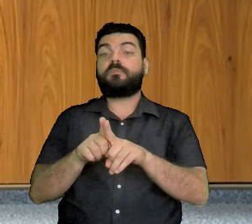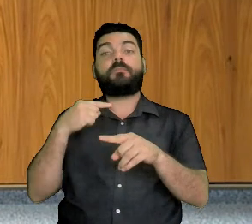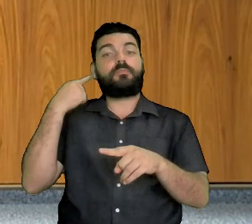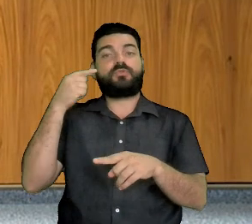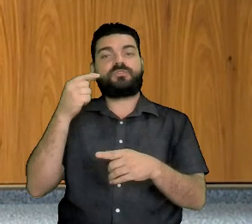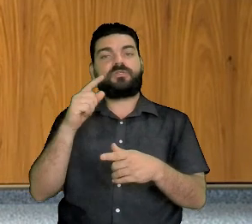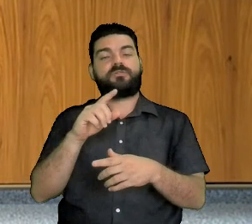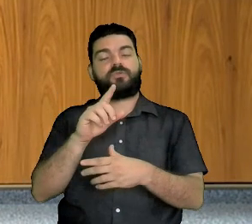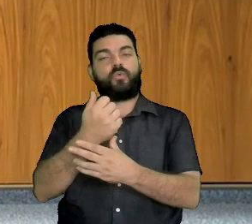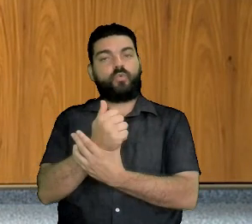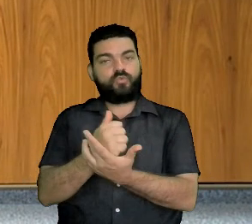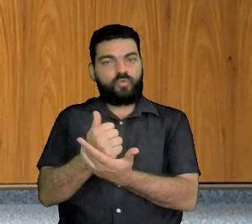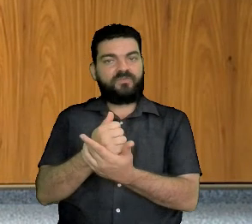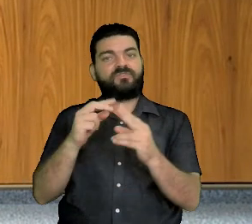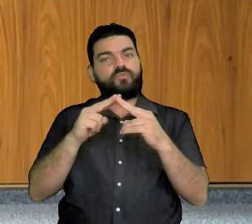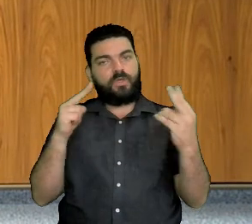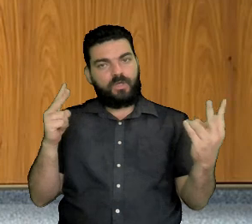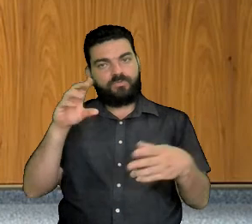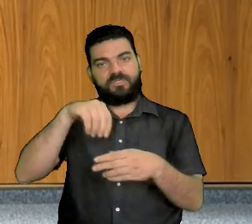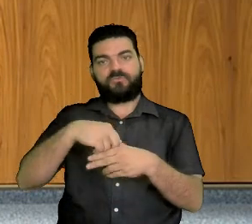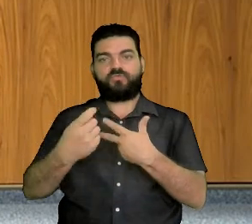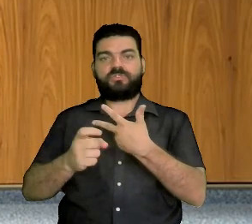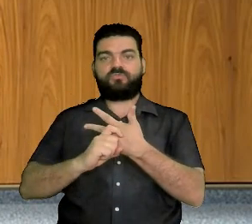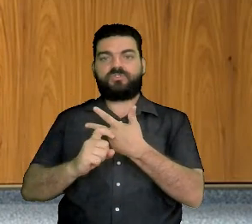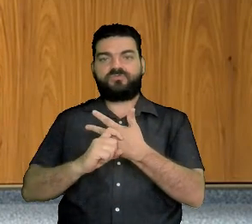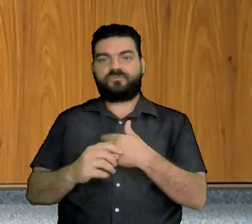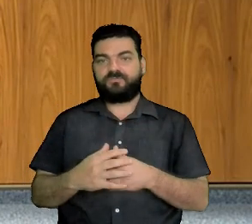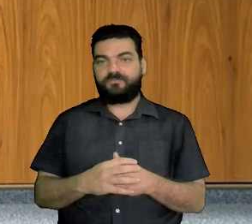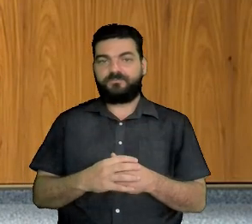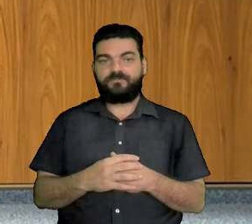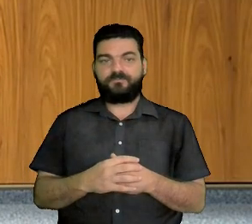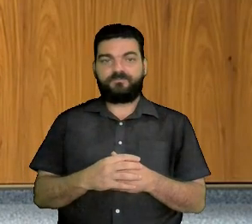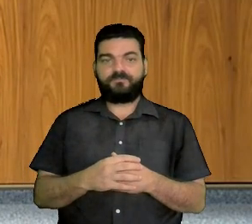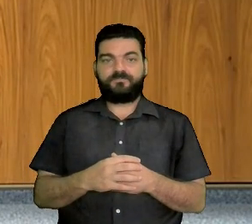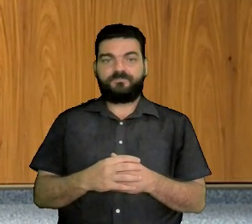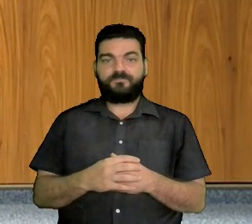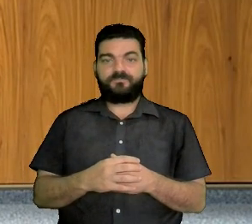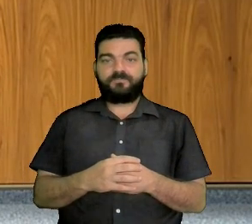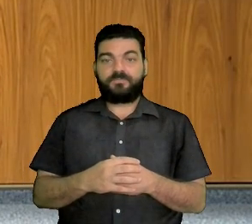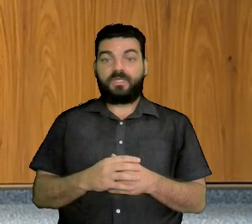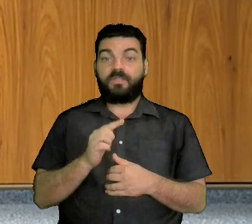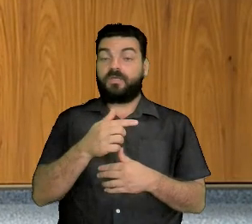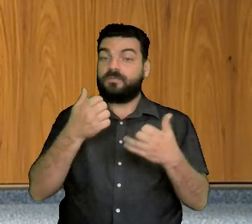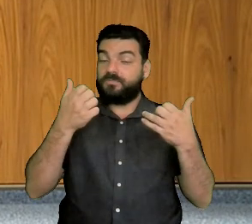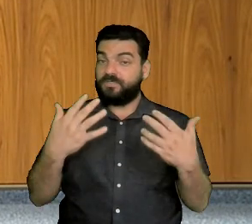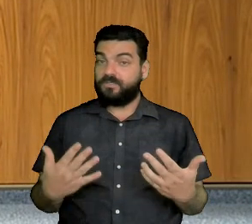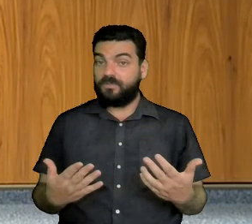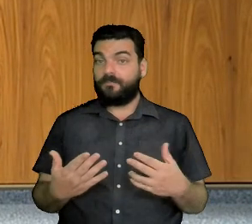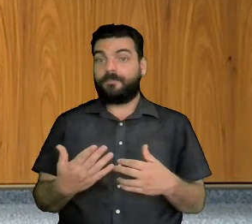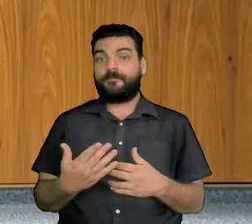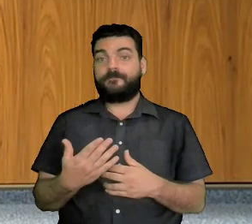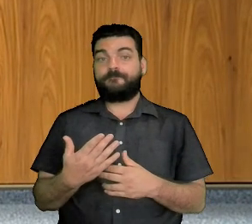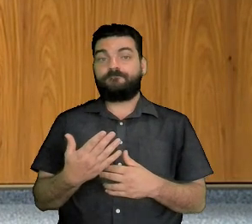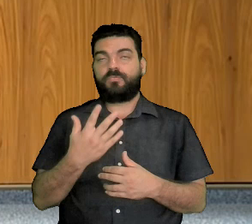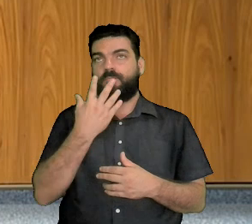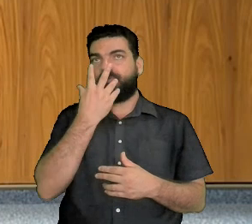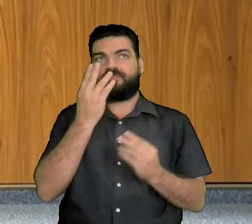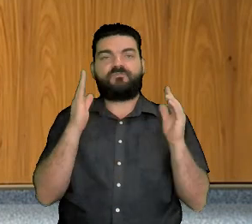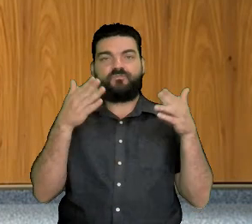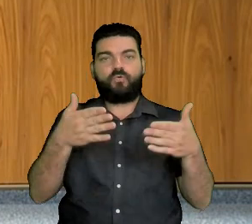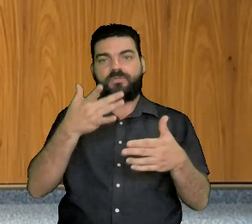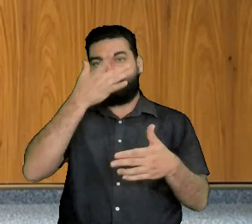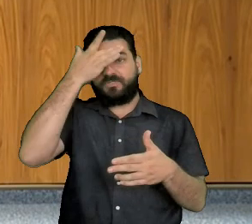de governança digital do Poder Executivo, que enumera entre os seus princípios foco no